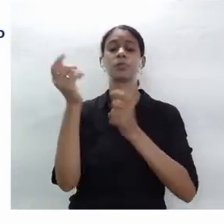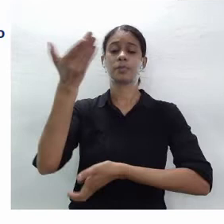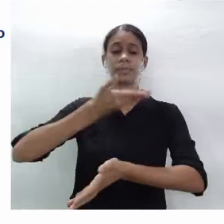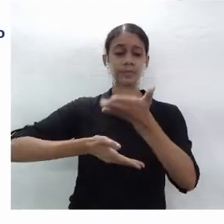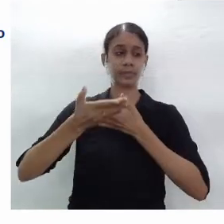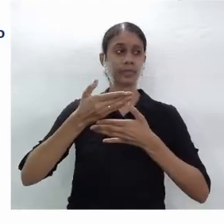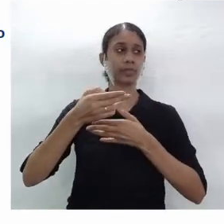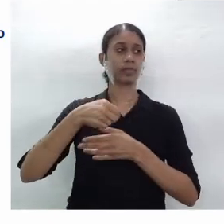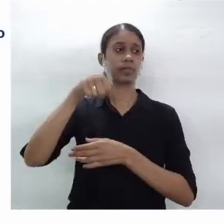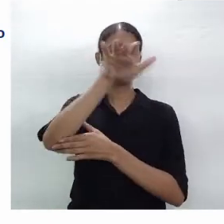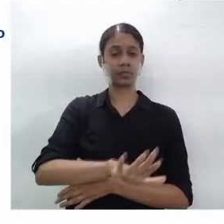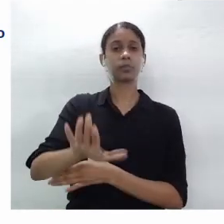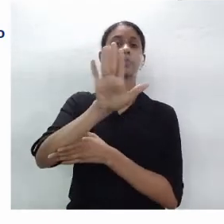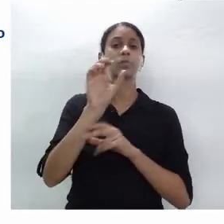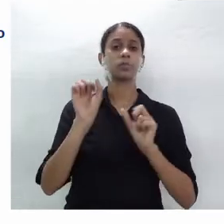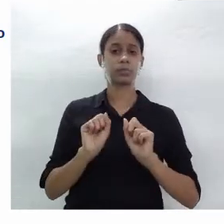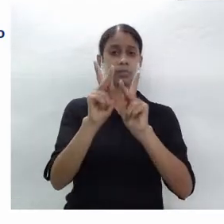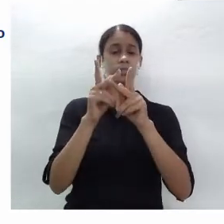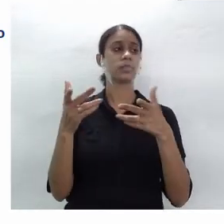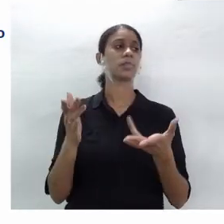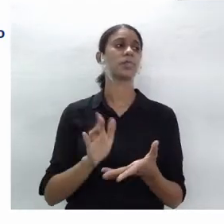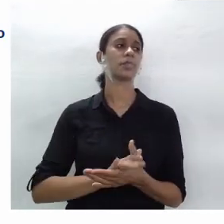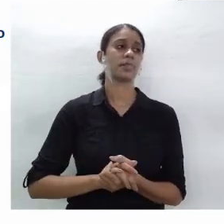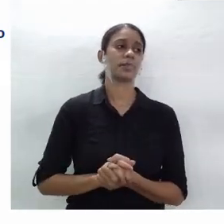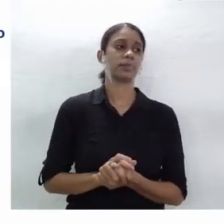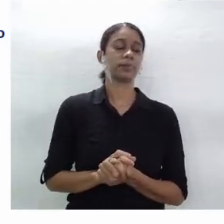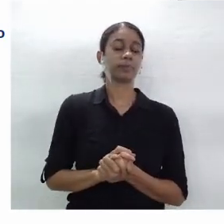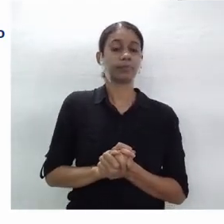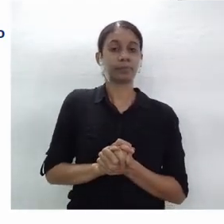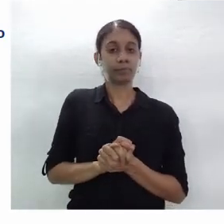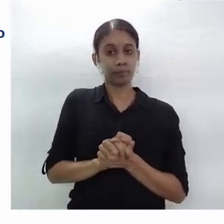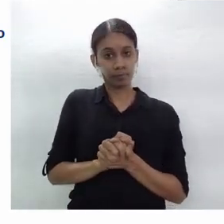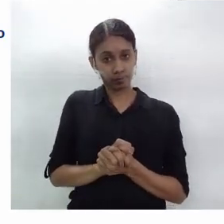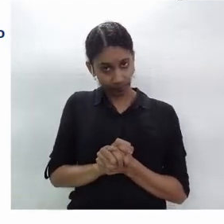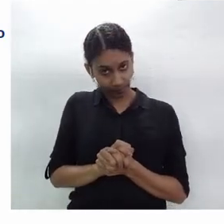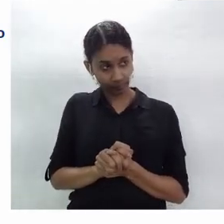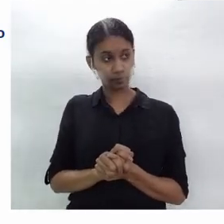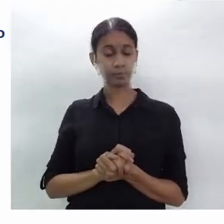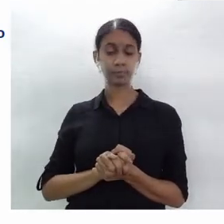Nordeste. Ok? E aí mostra no próximo slide.